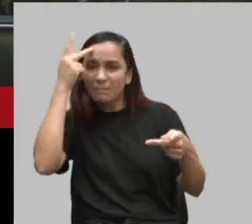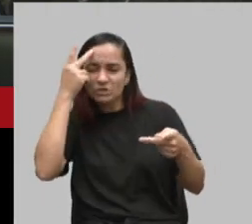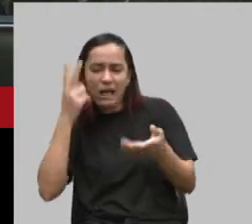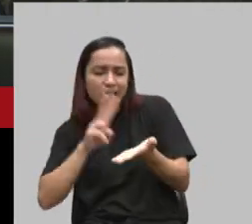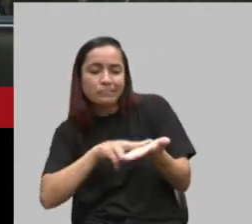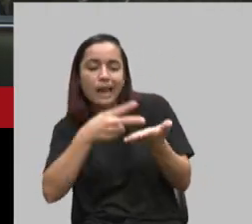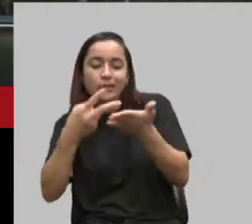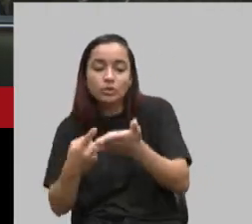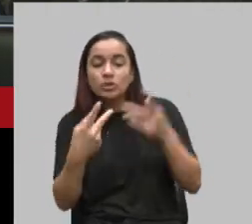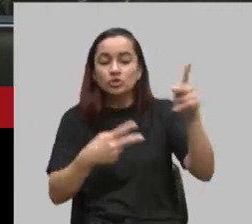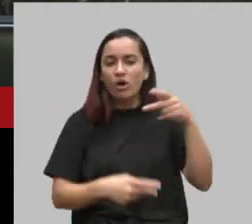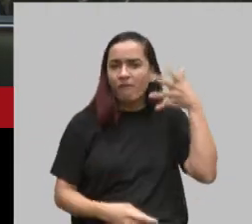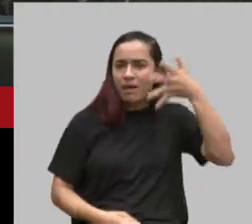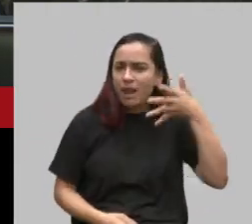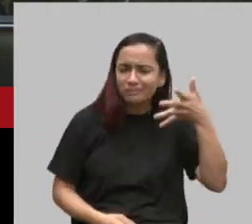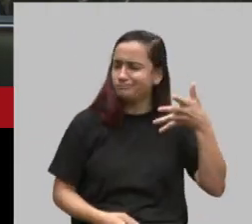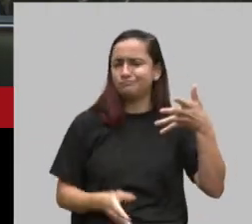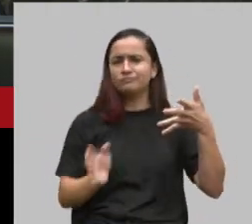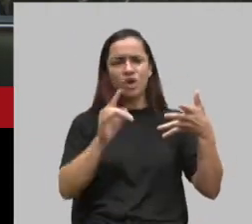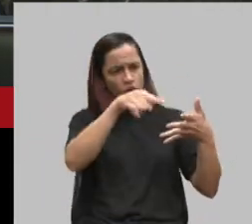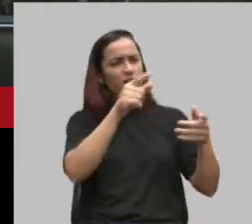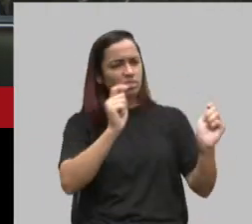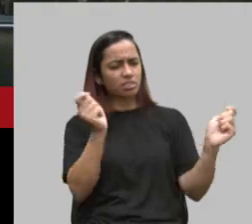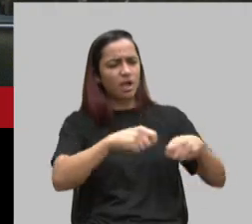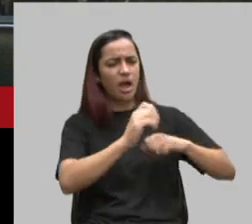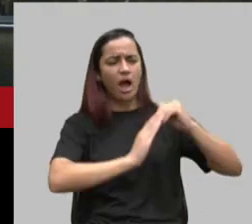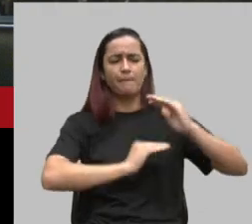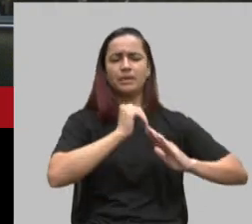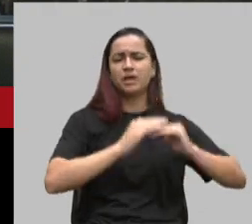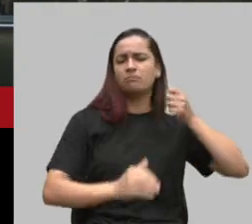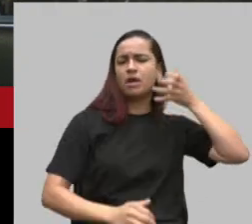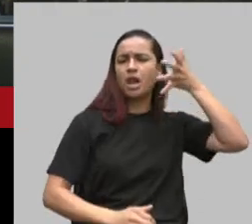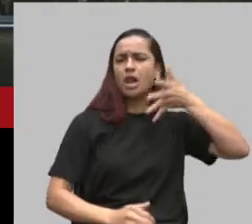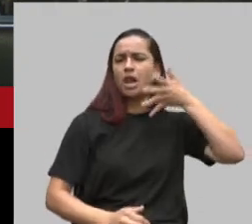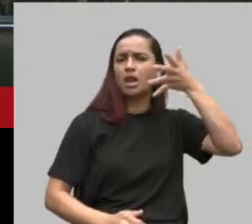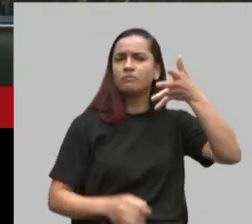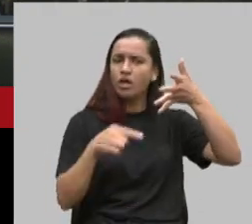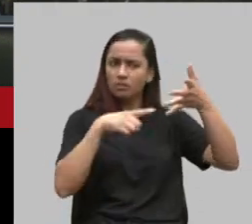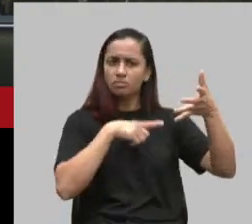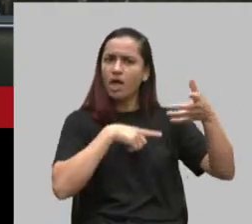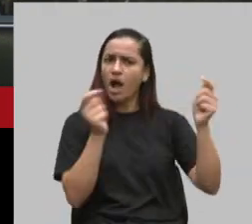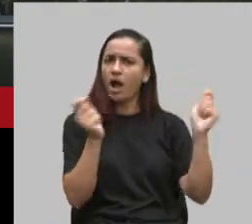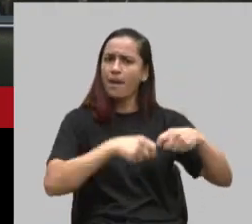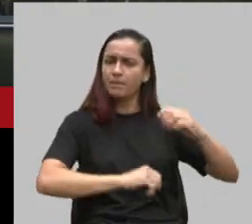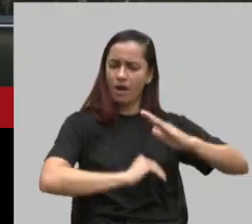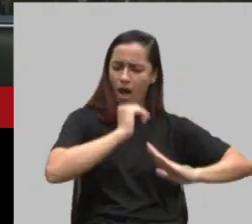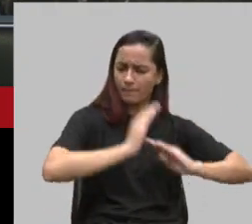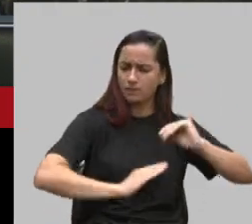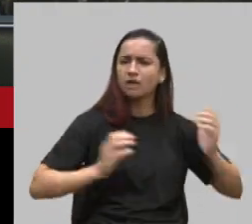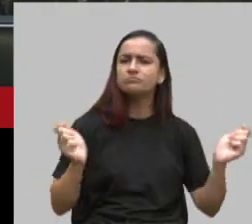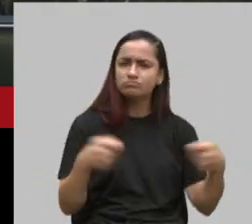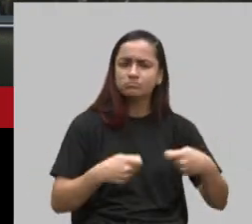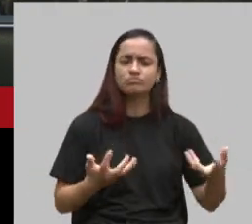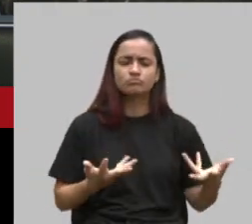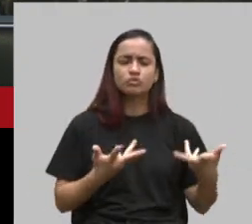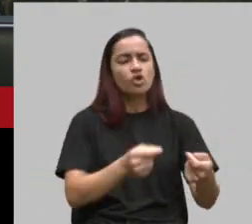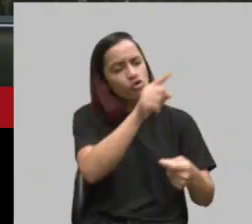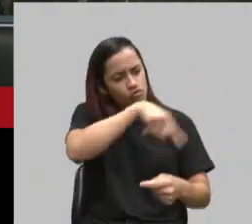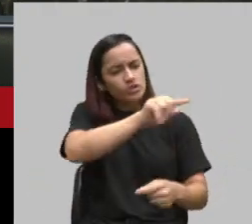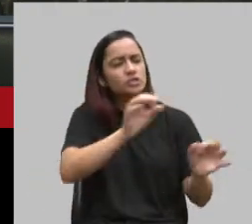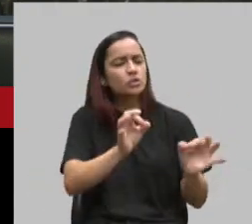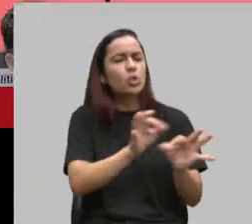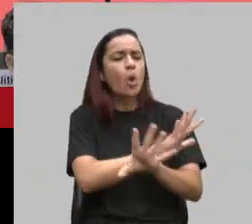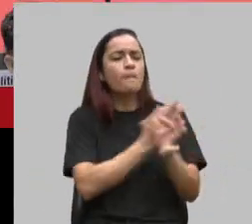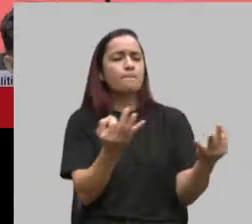tivessem competência para dizer o que vocês estão dizendo vocês têm competência para dizer o que vocês estão dizendo vocês são completas